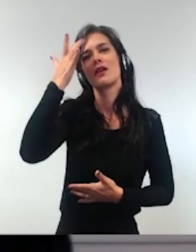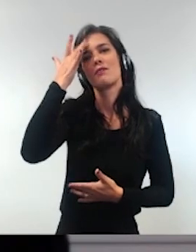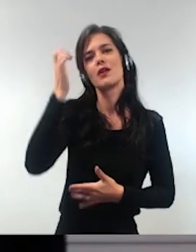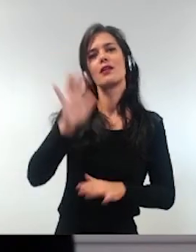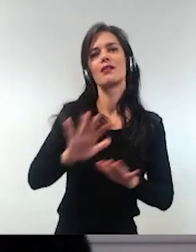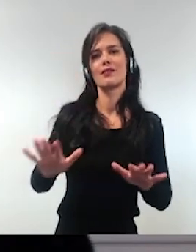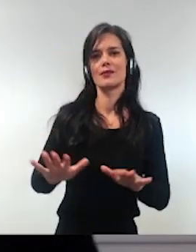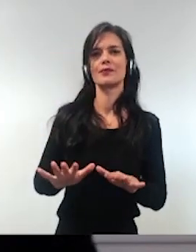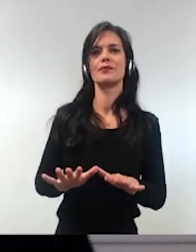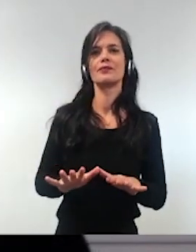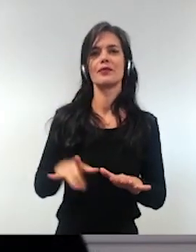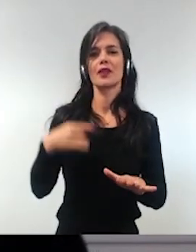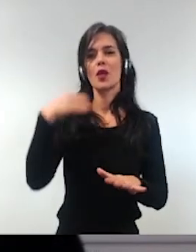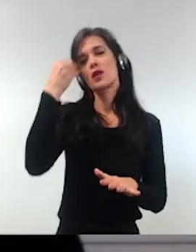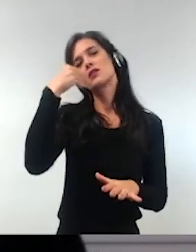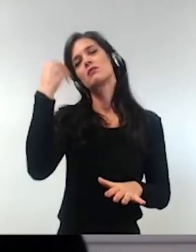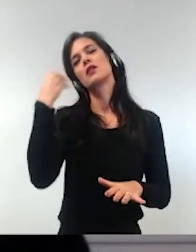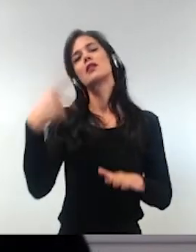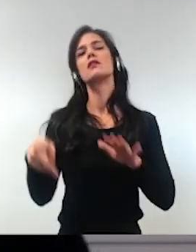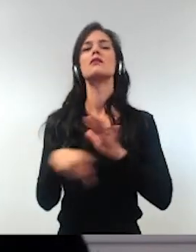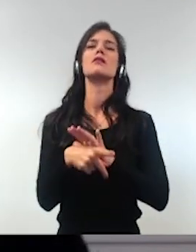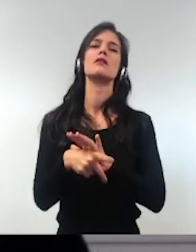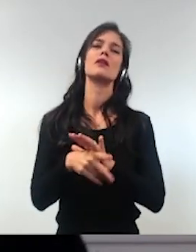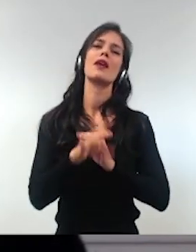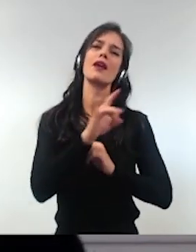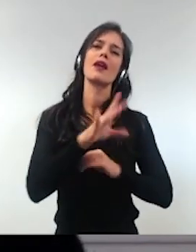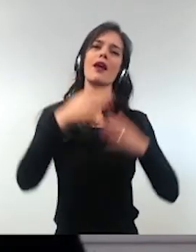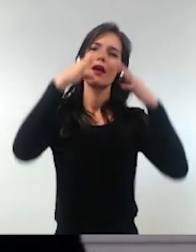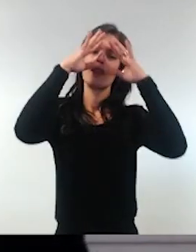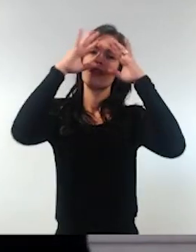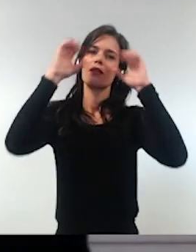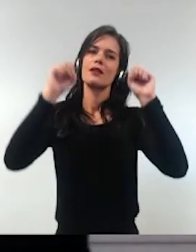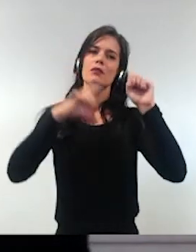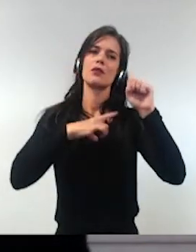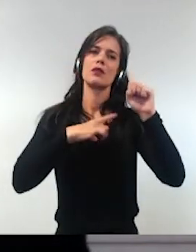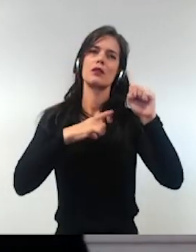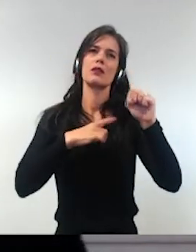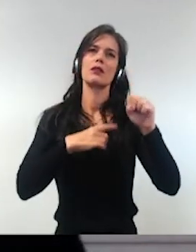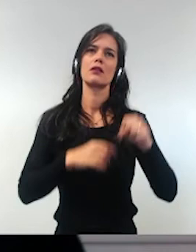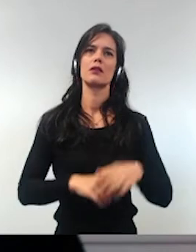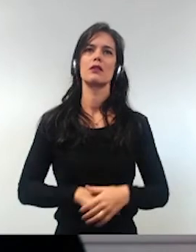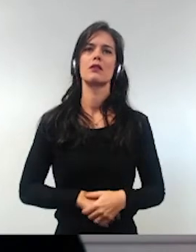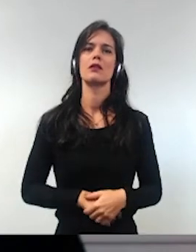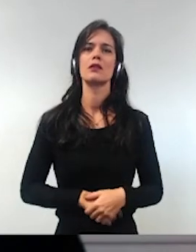foi decorrência da experiência própria que cada tribunal passou a ter.